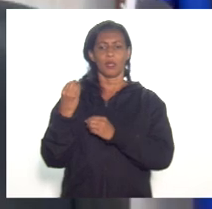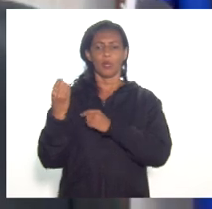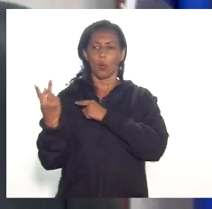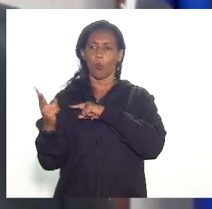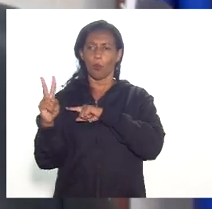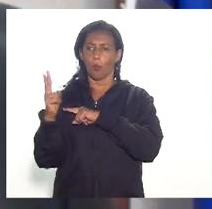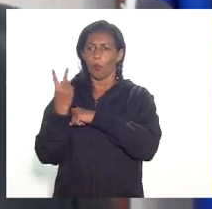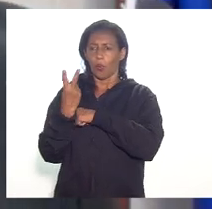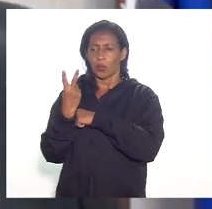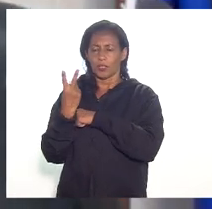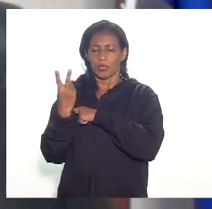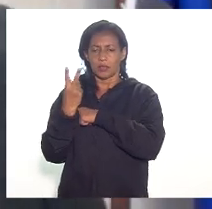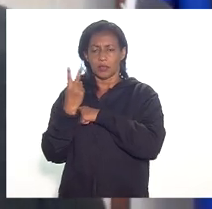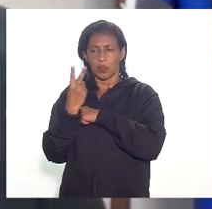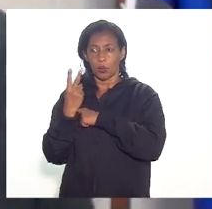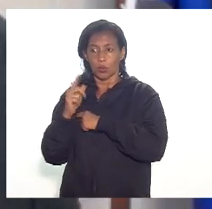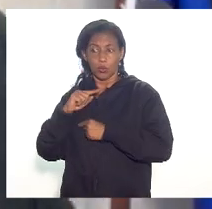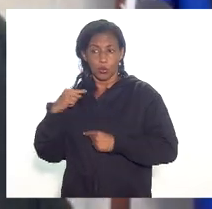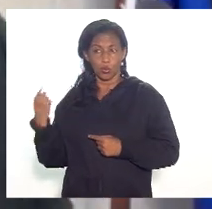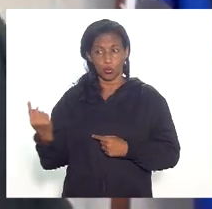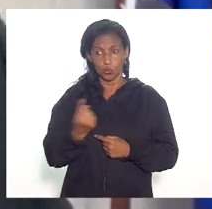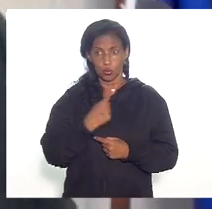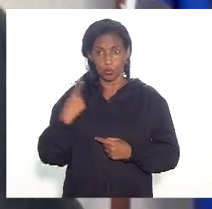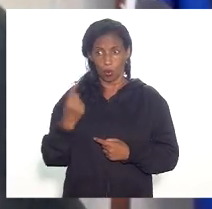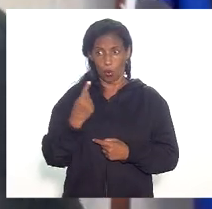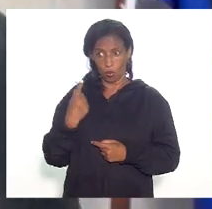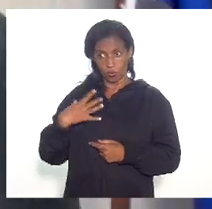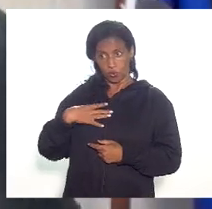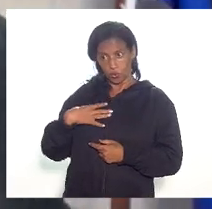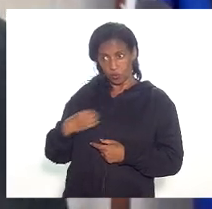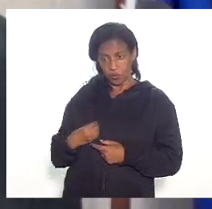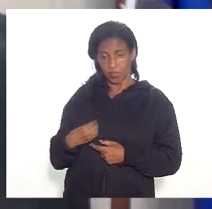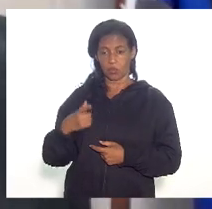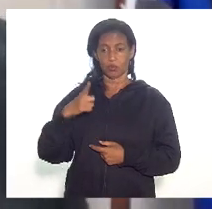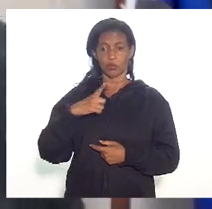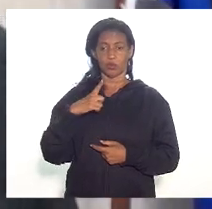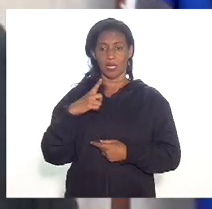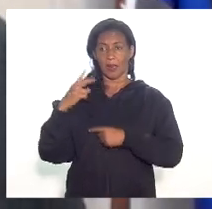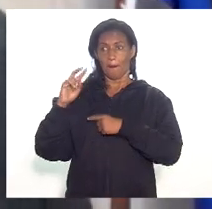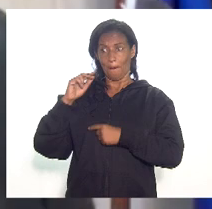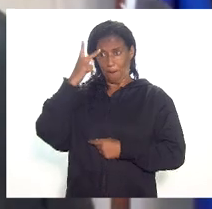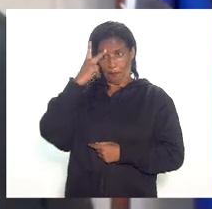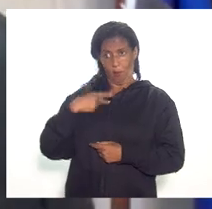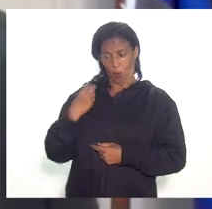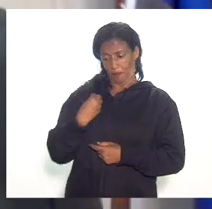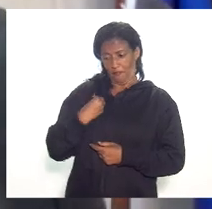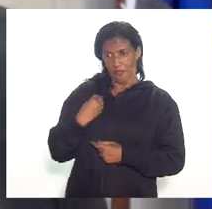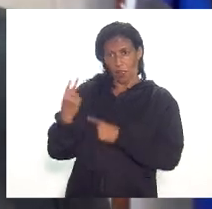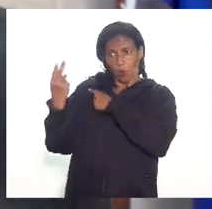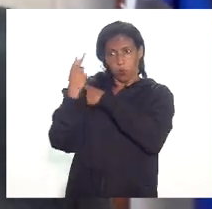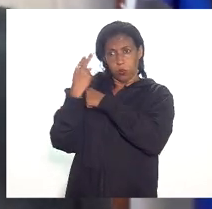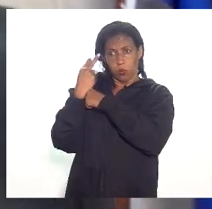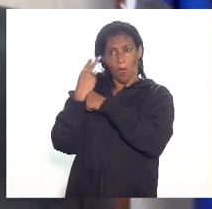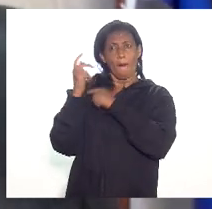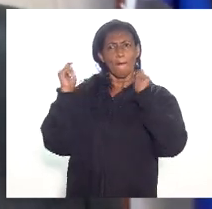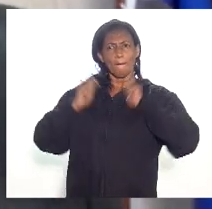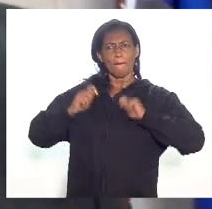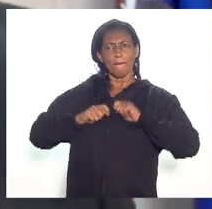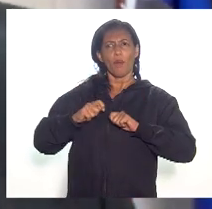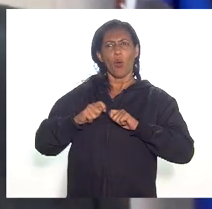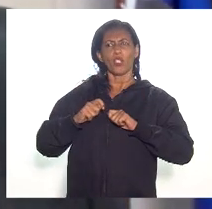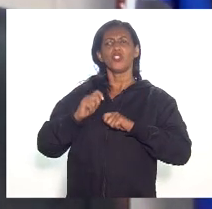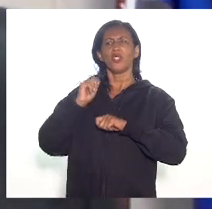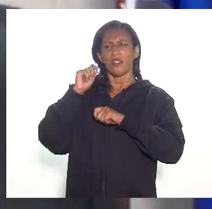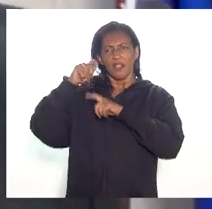que os nossos filhos possam ao menos em defesa própria tentar filmar e